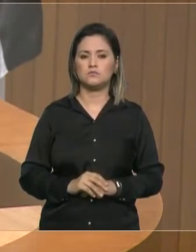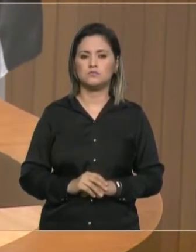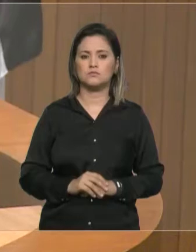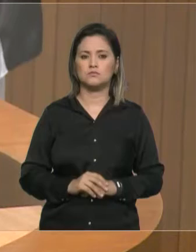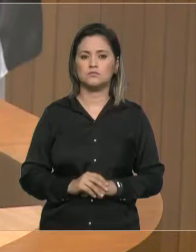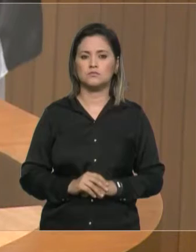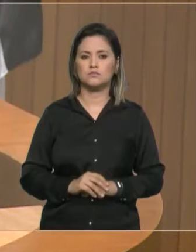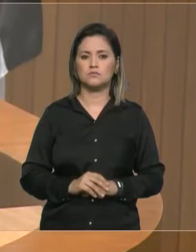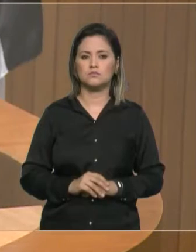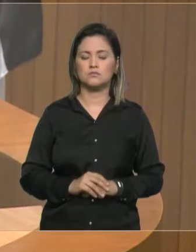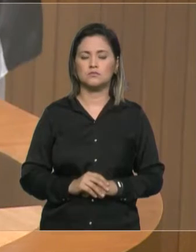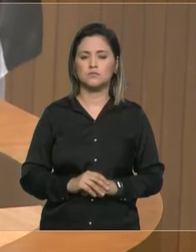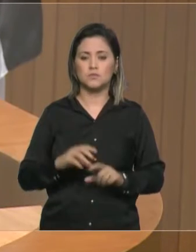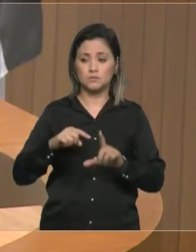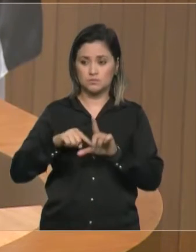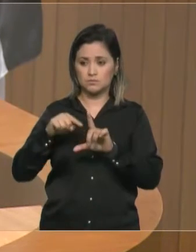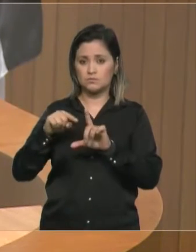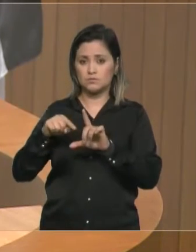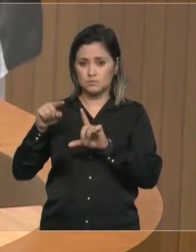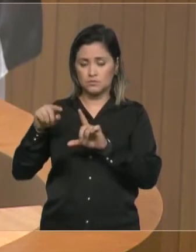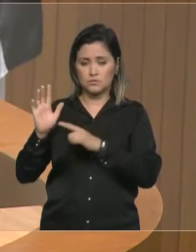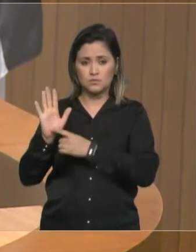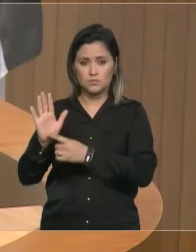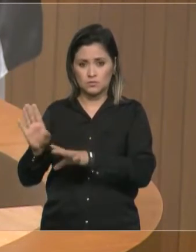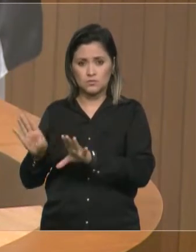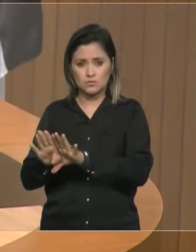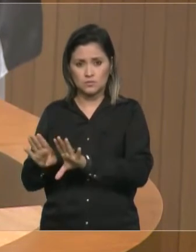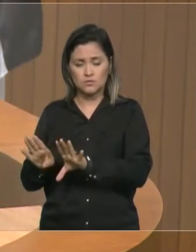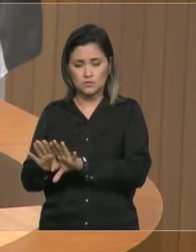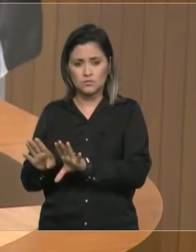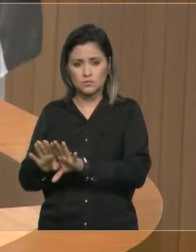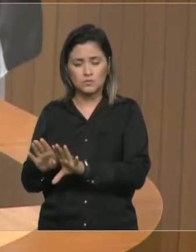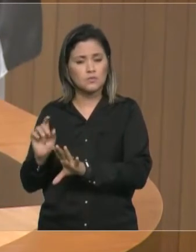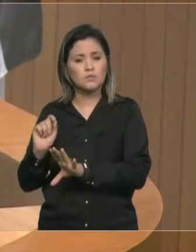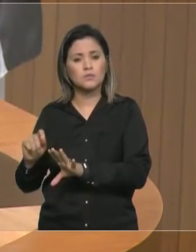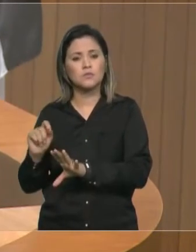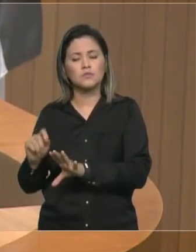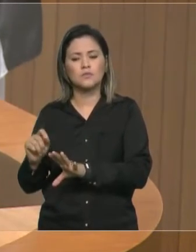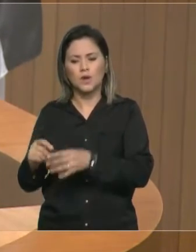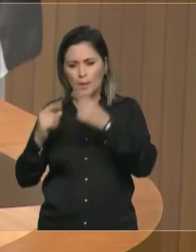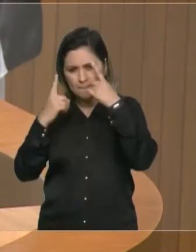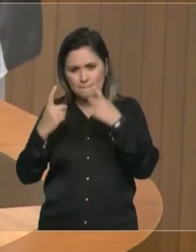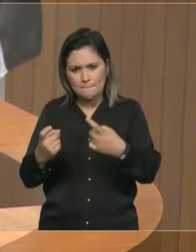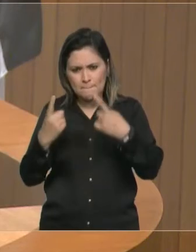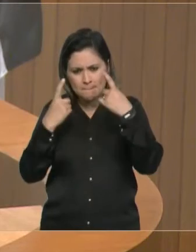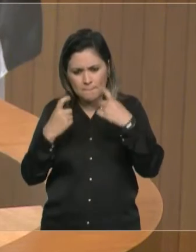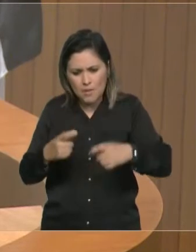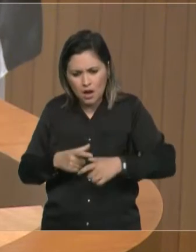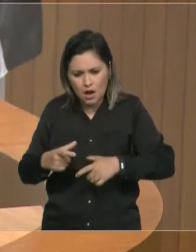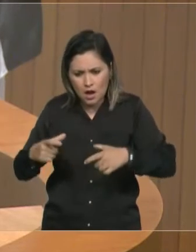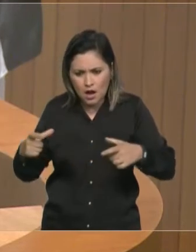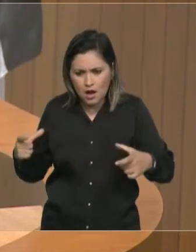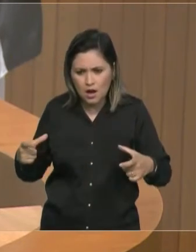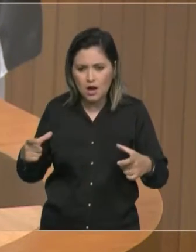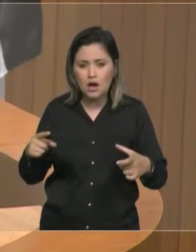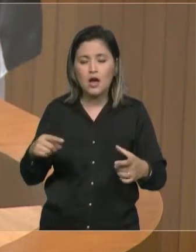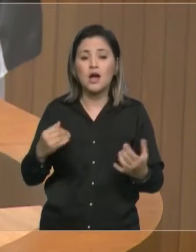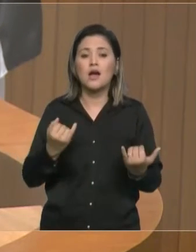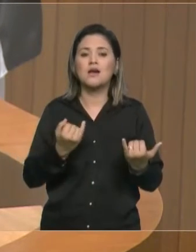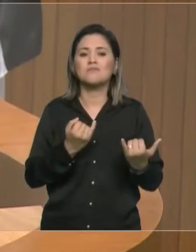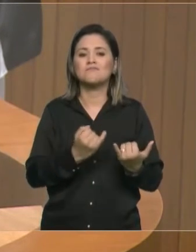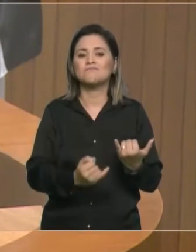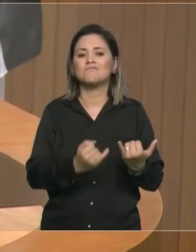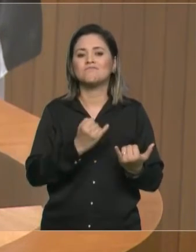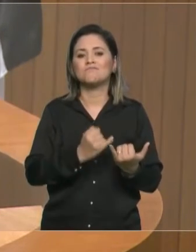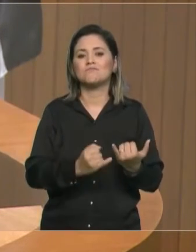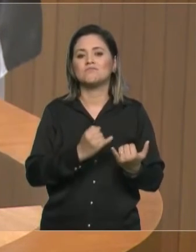atenção. As agressões que têm ocorrido, que aumentaram, foi exatamente em cima de adolescentes, crianças